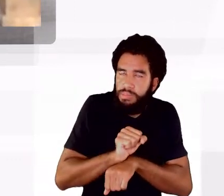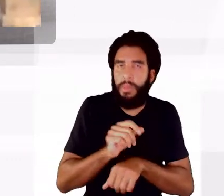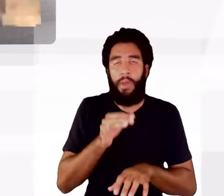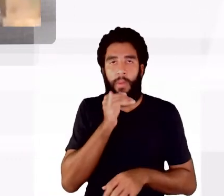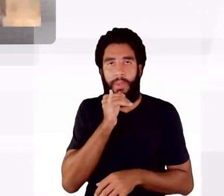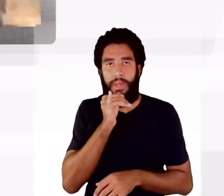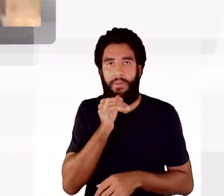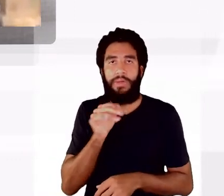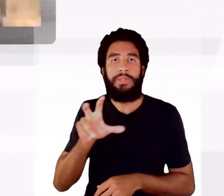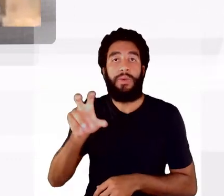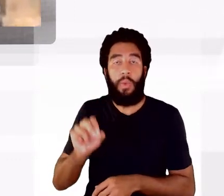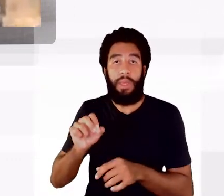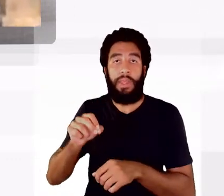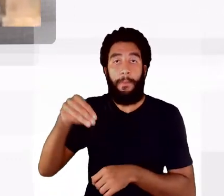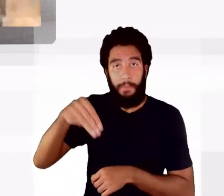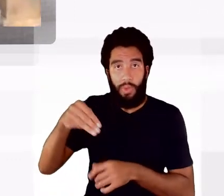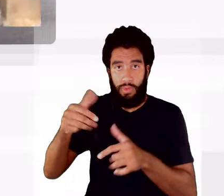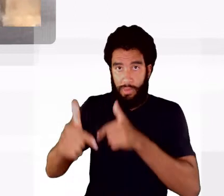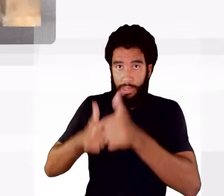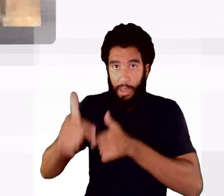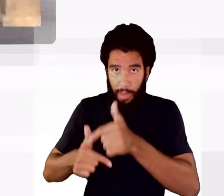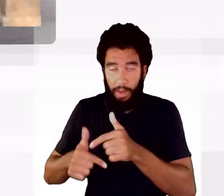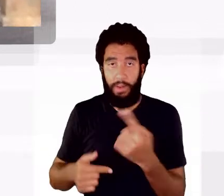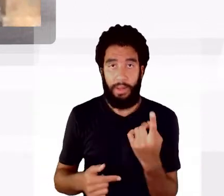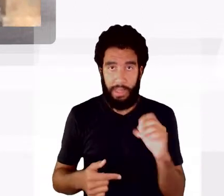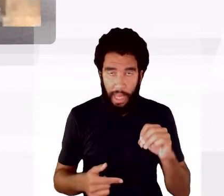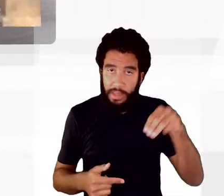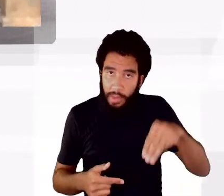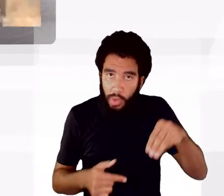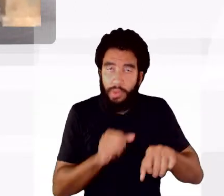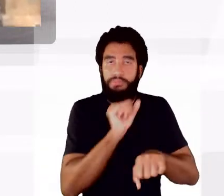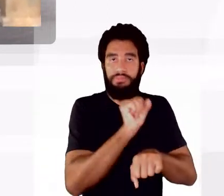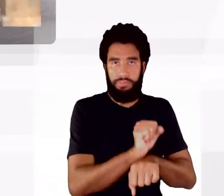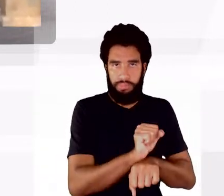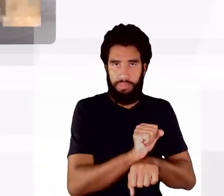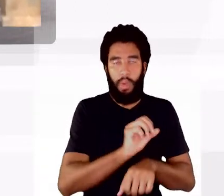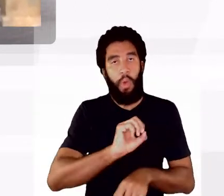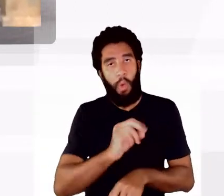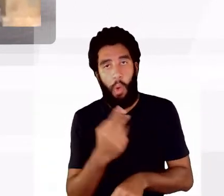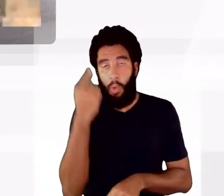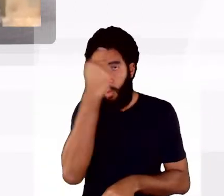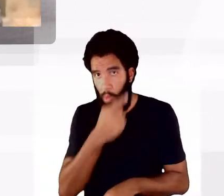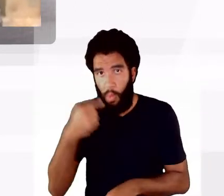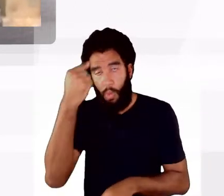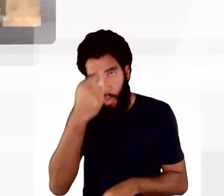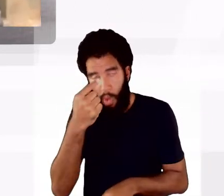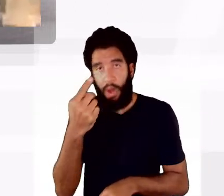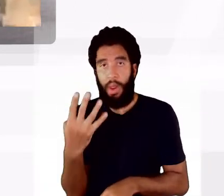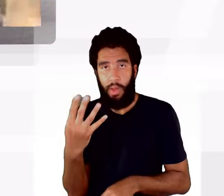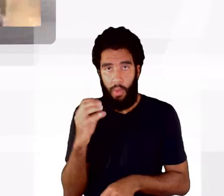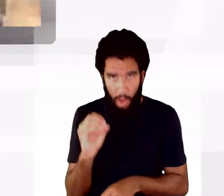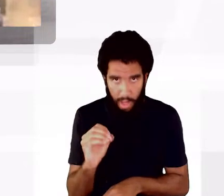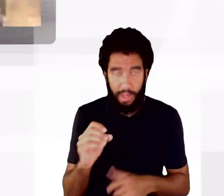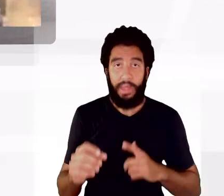psicofisiológicas, ou seja, a cada 50 minutos de trabalho, 10 minutos de pausas, ou a cada 1 hora